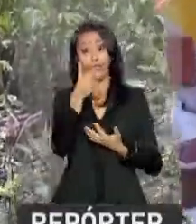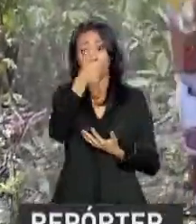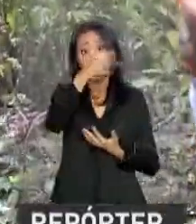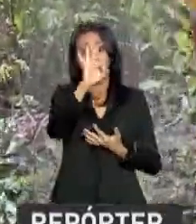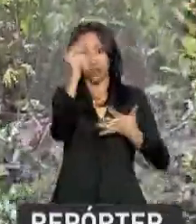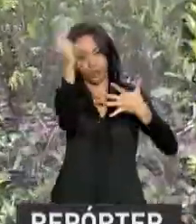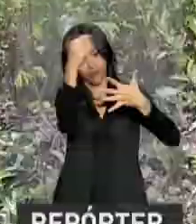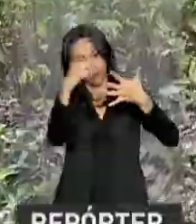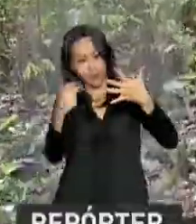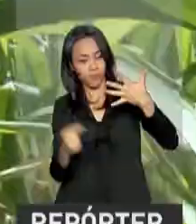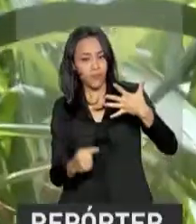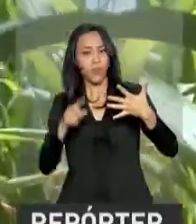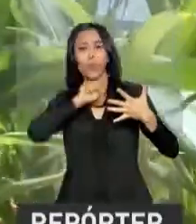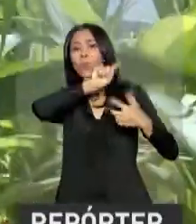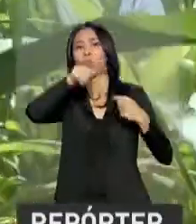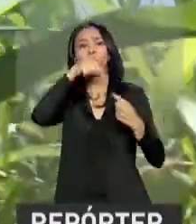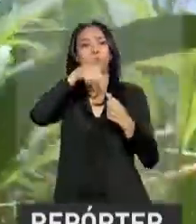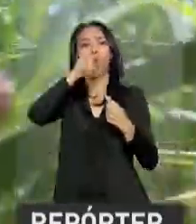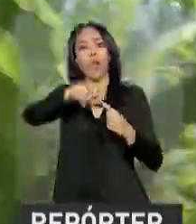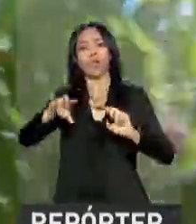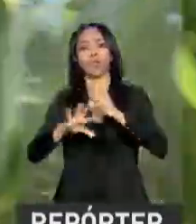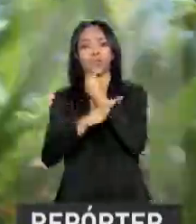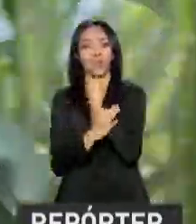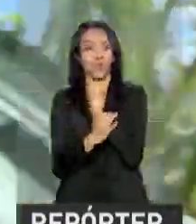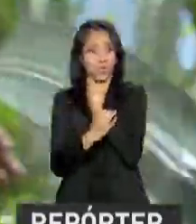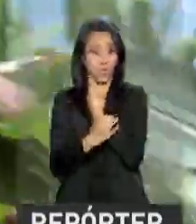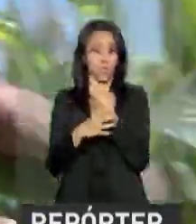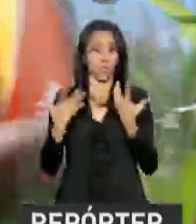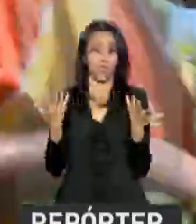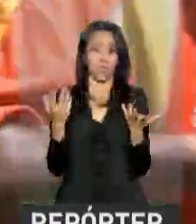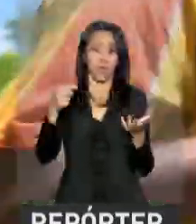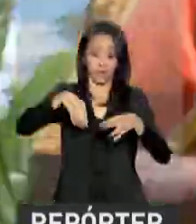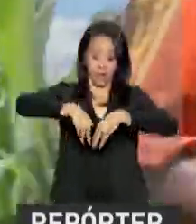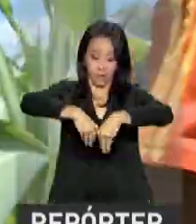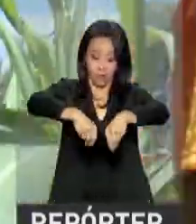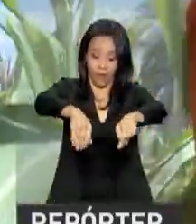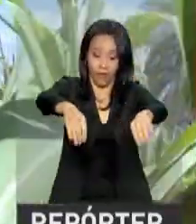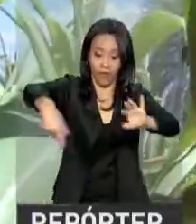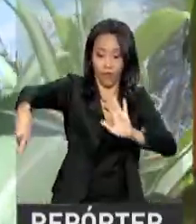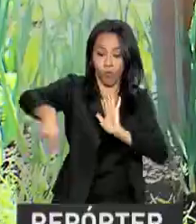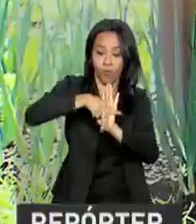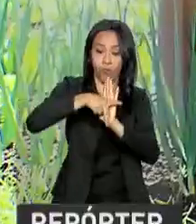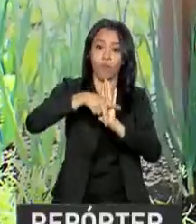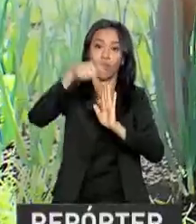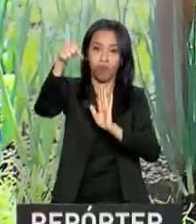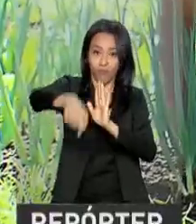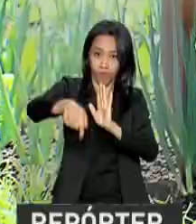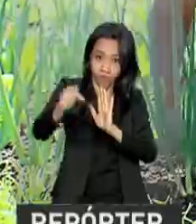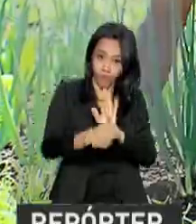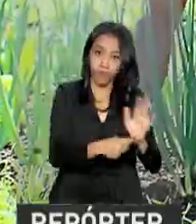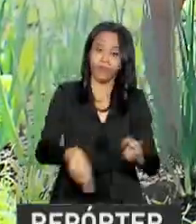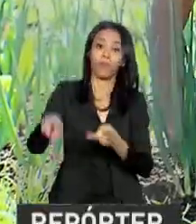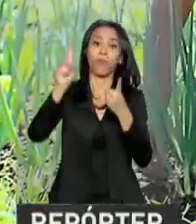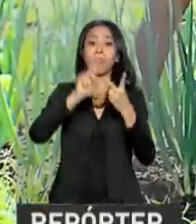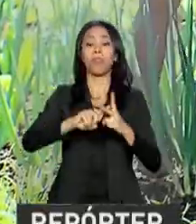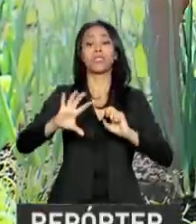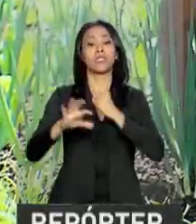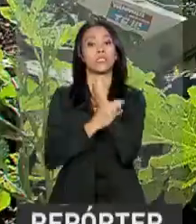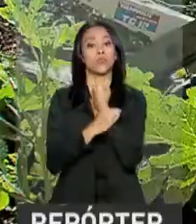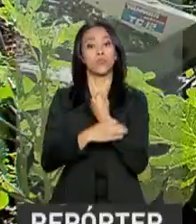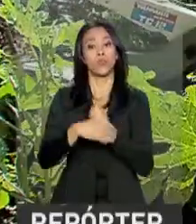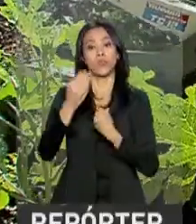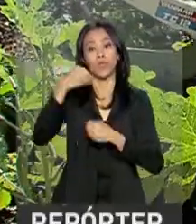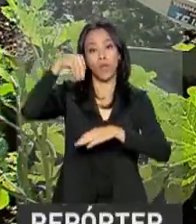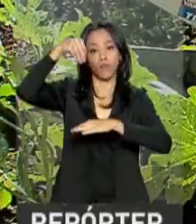iniciativas que oferecem segurança jurídica da terra com titulação e regularização fundiária seguro da produção